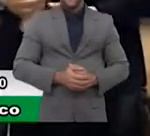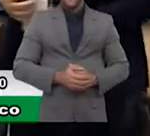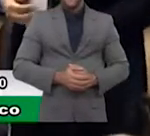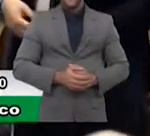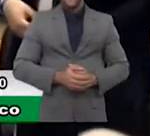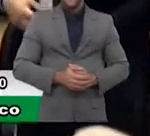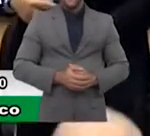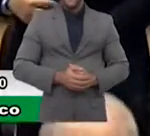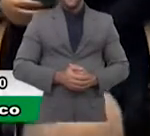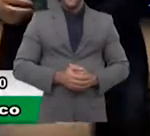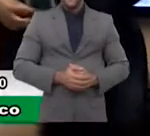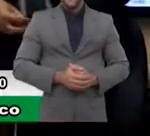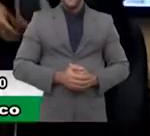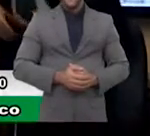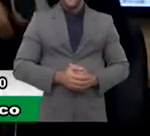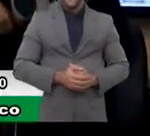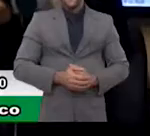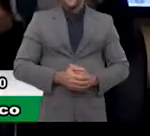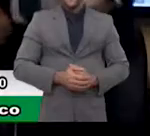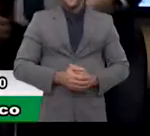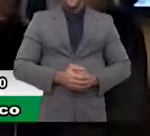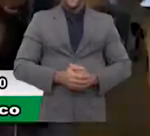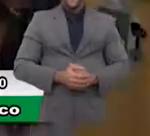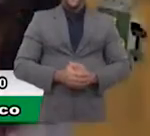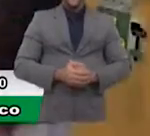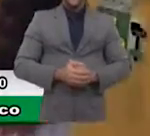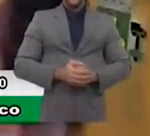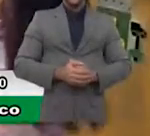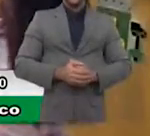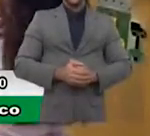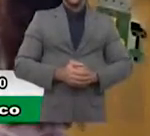Sem vocês, não podemos fazer nada.